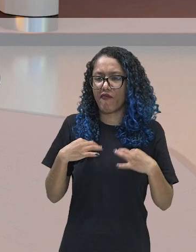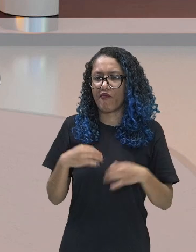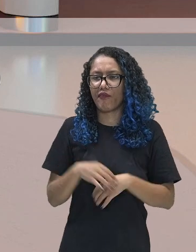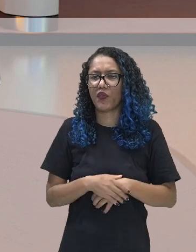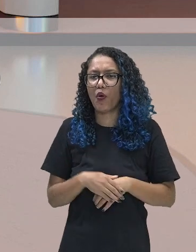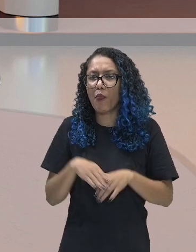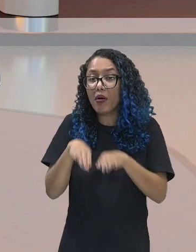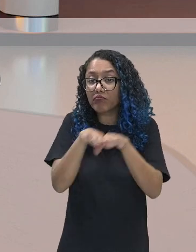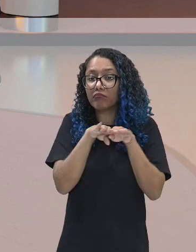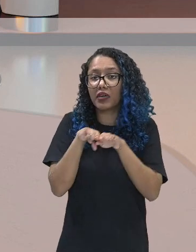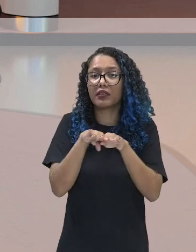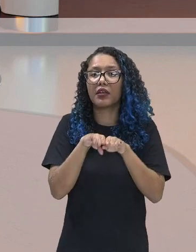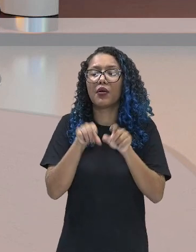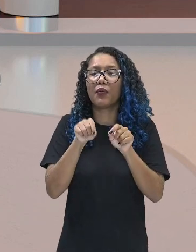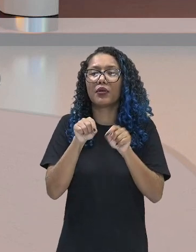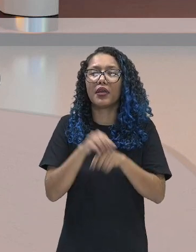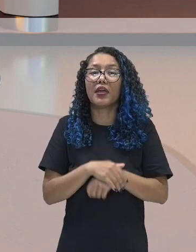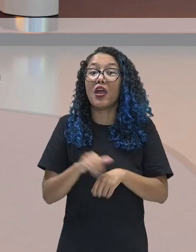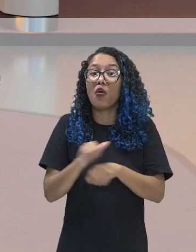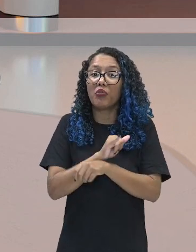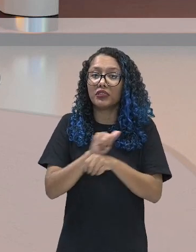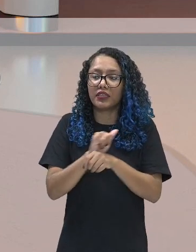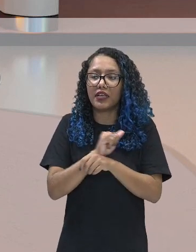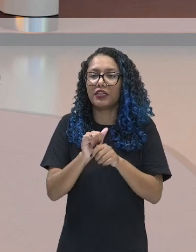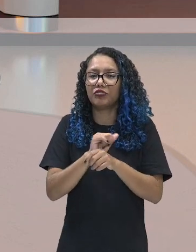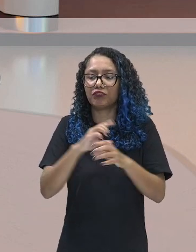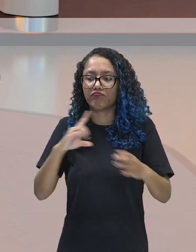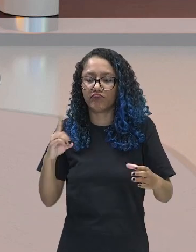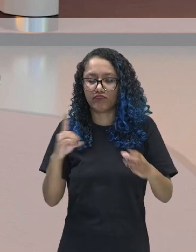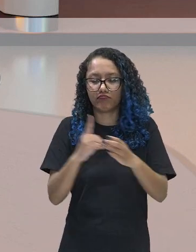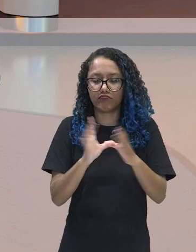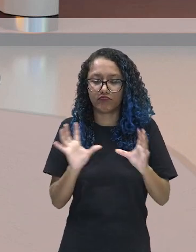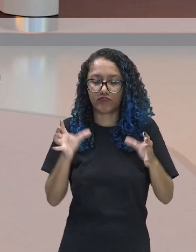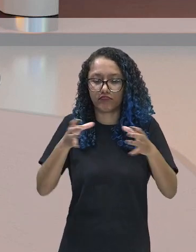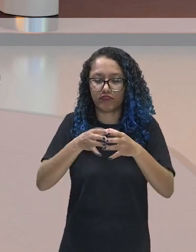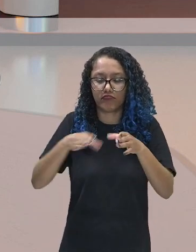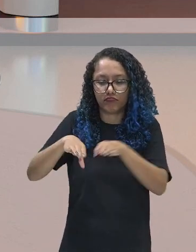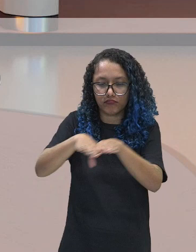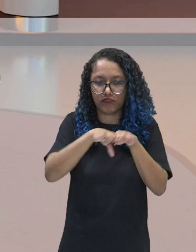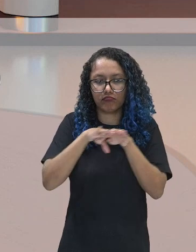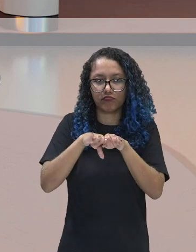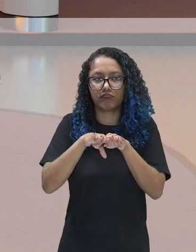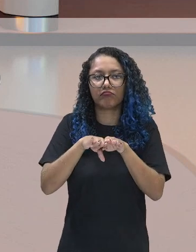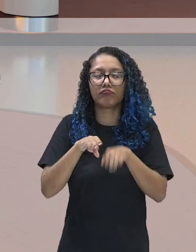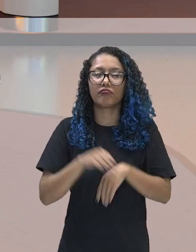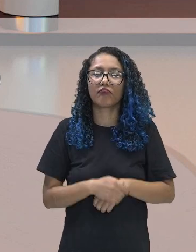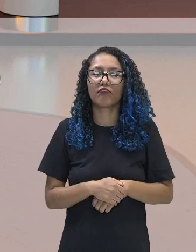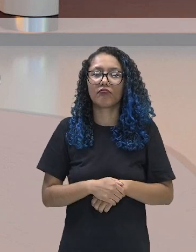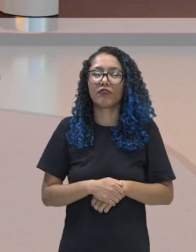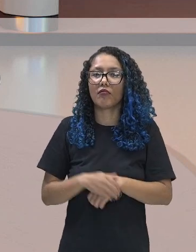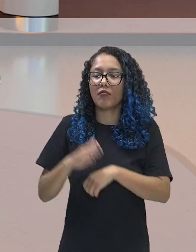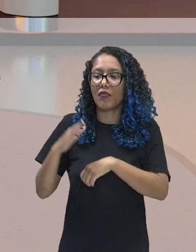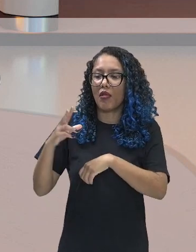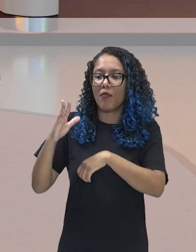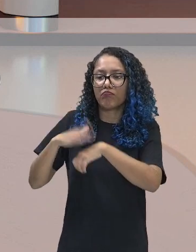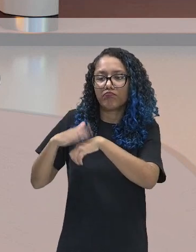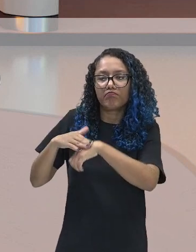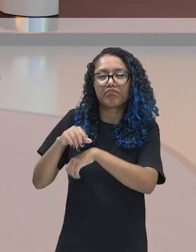um mecanismo de você coletivizar o indivíduo, tirar a individualidade do indivíduo e